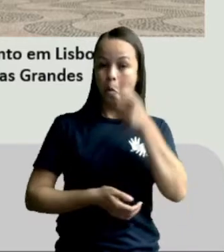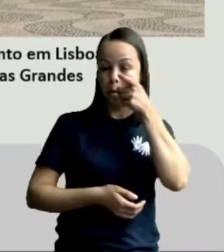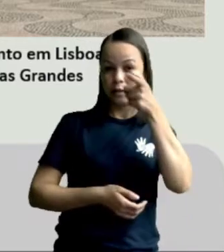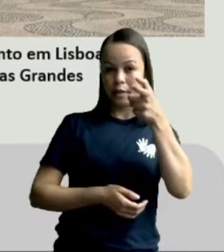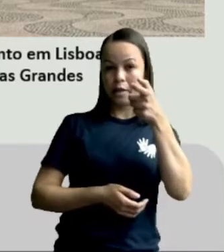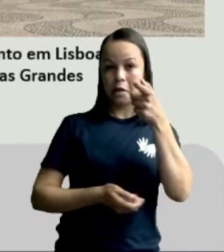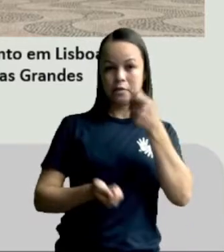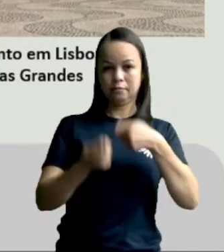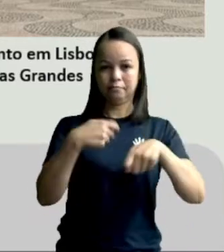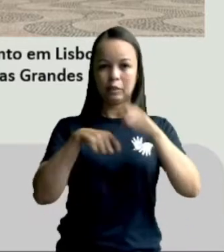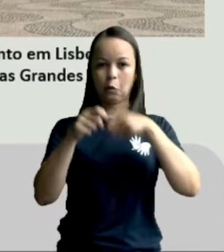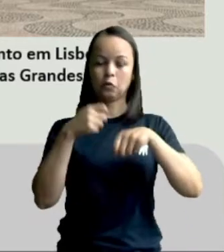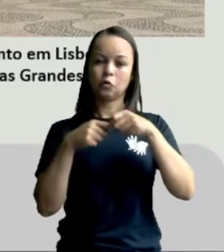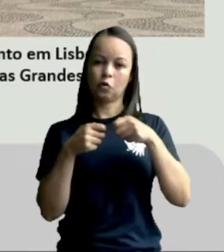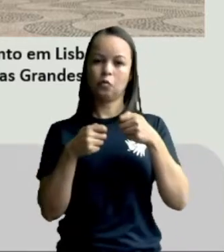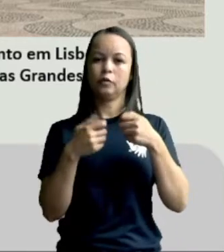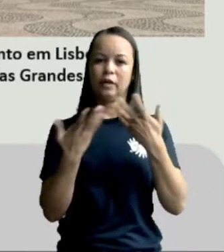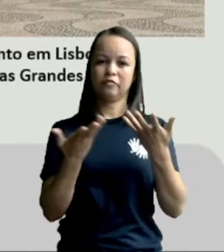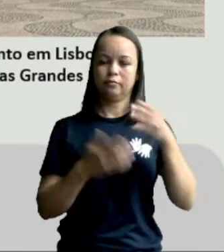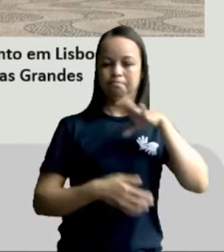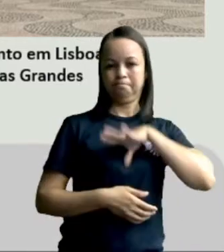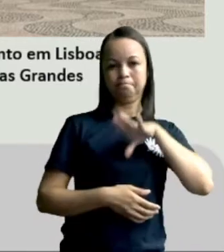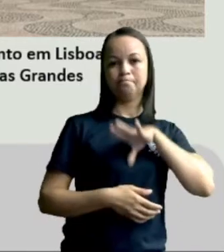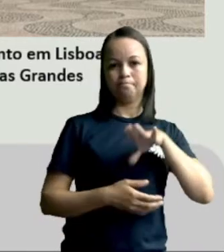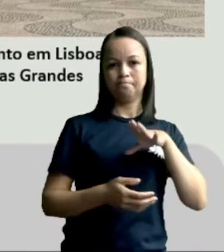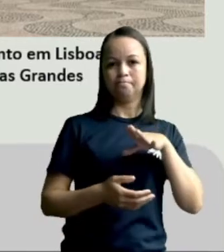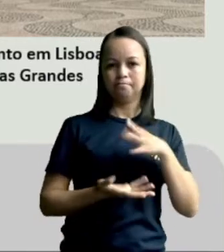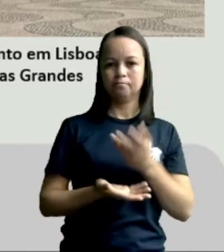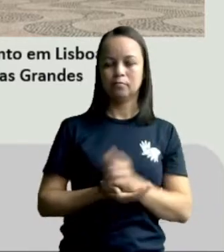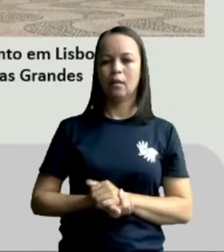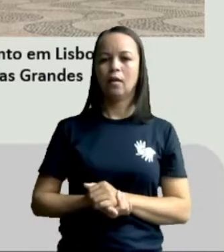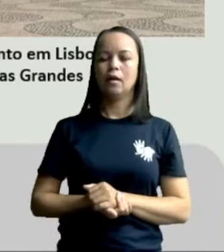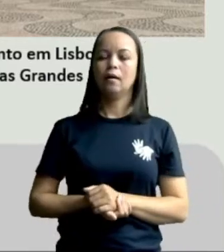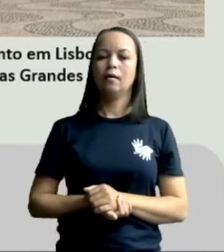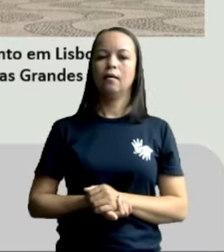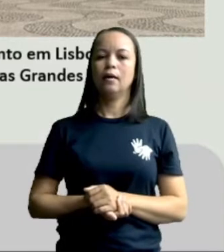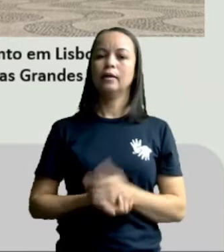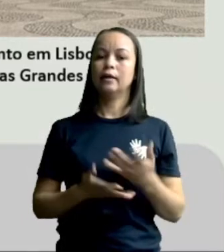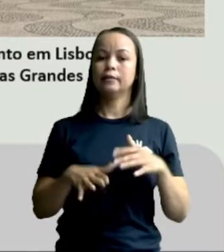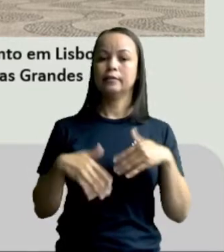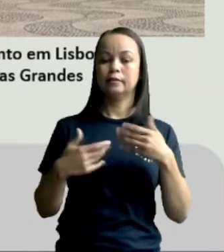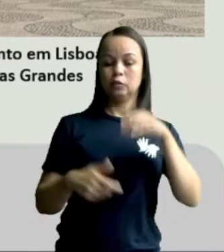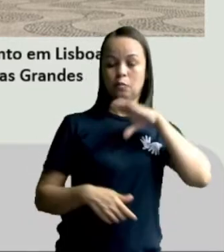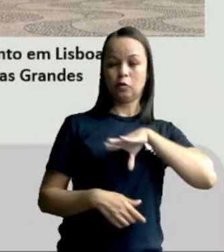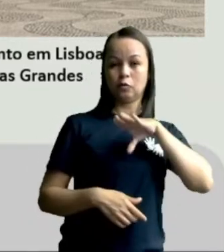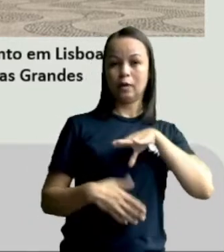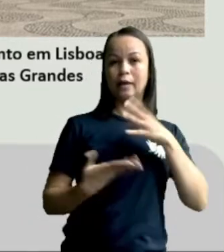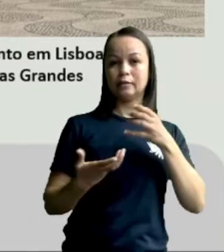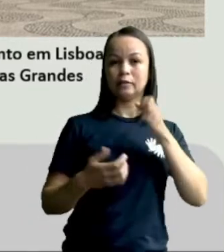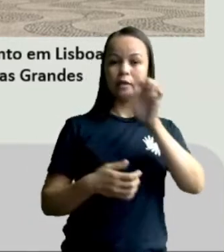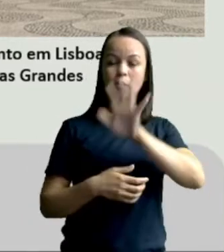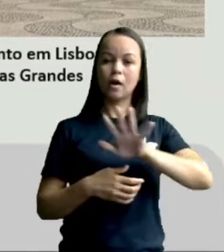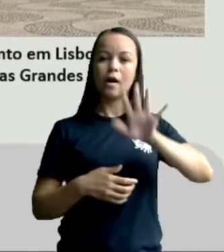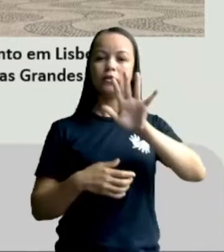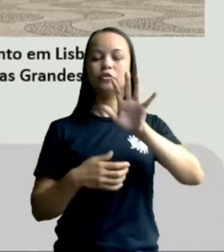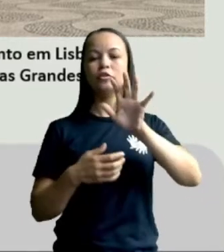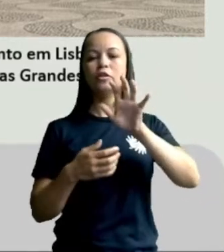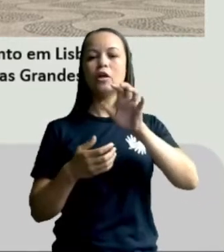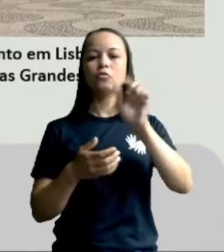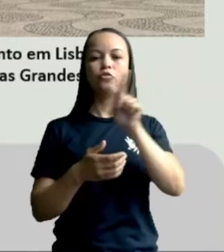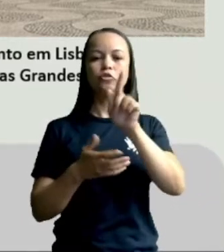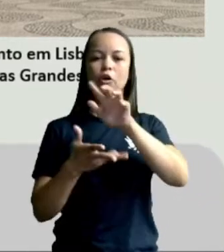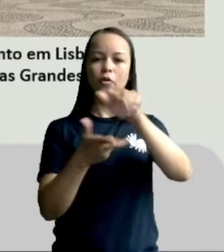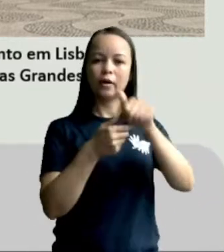interesses econômicos e as vantagens de Portugal, né? Além disso, Portugal está numa posição geográfica muito favorável